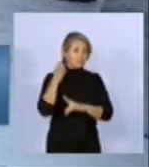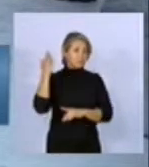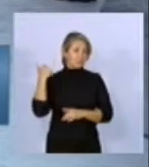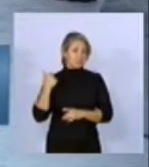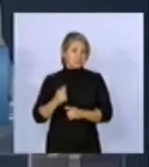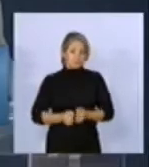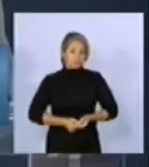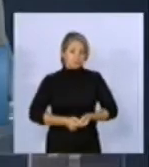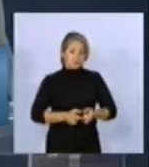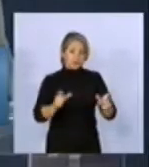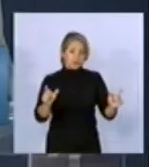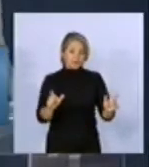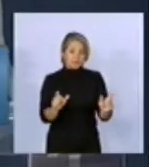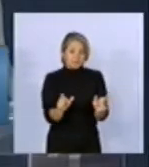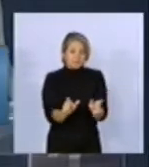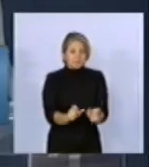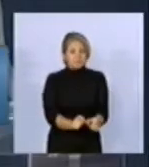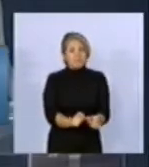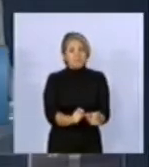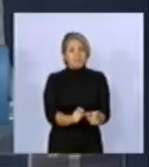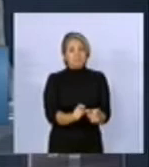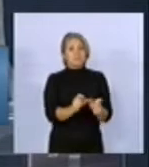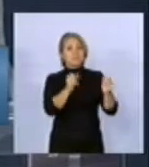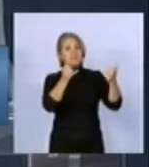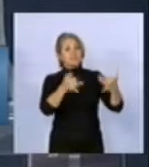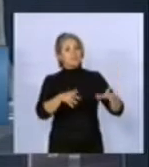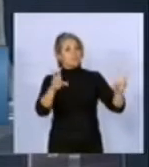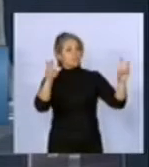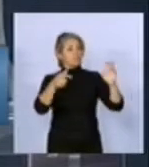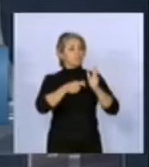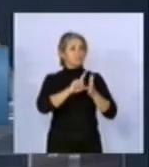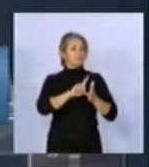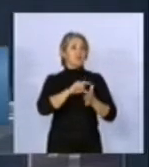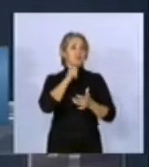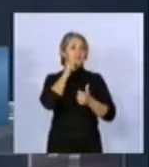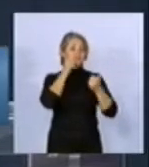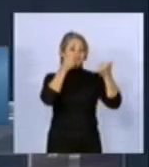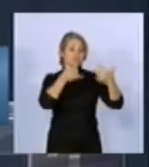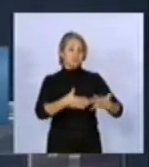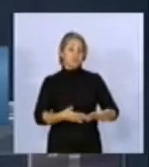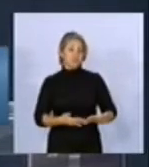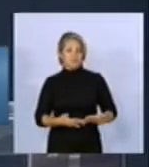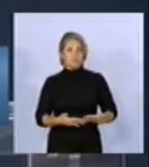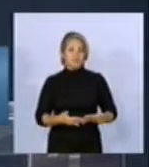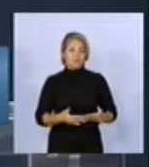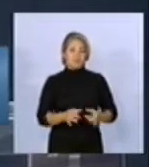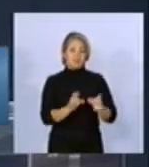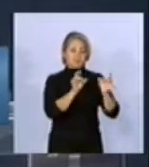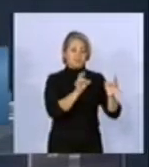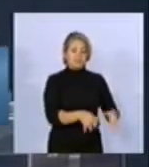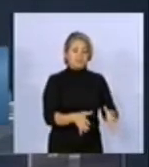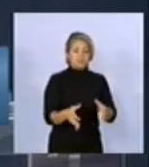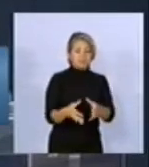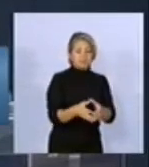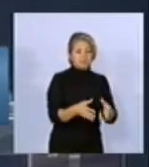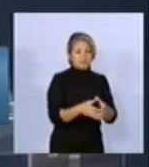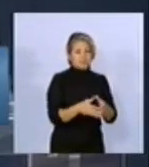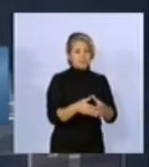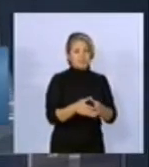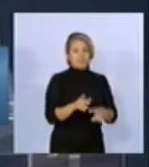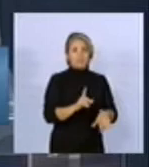abrupta promoveria as questões que a Cristina já colocou de exclusão do setor EA época o